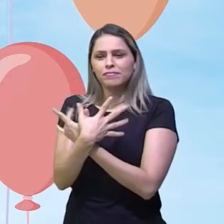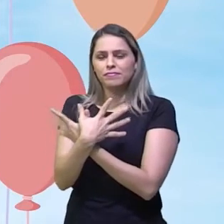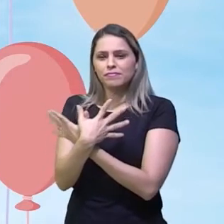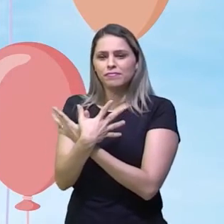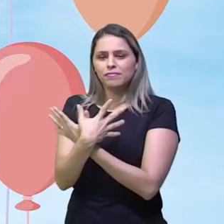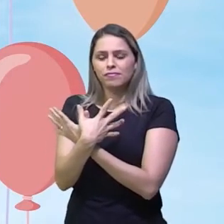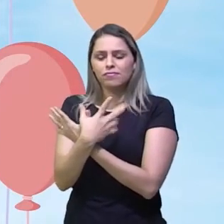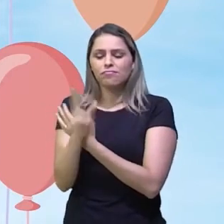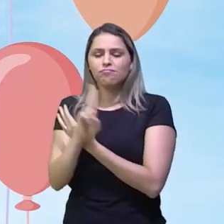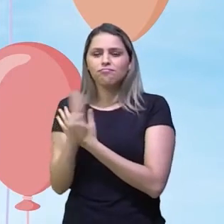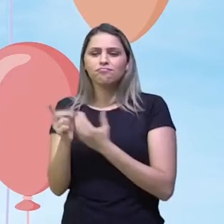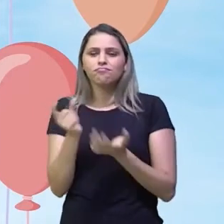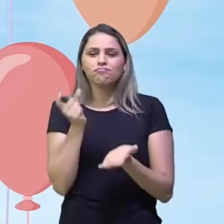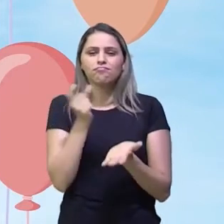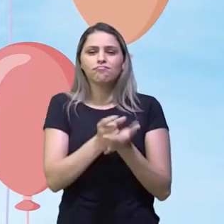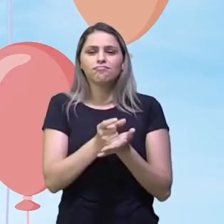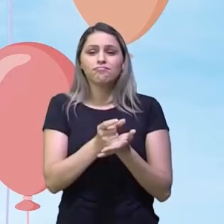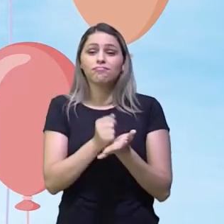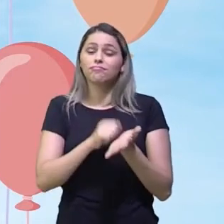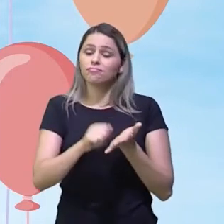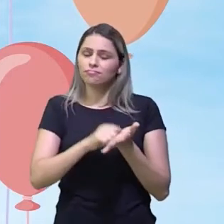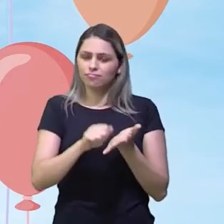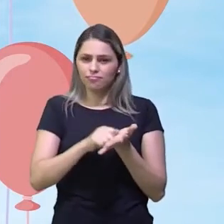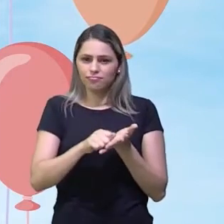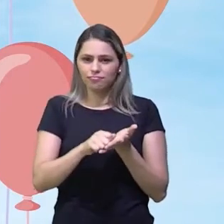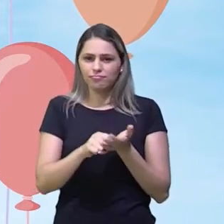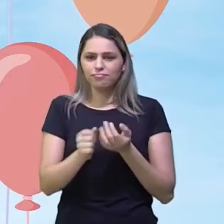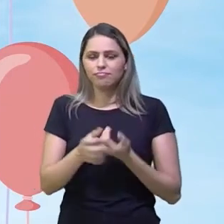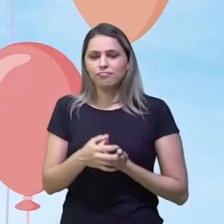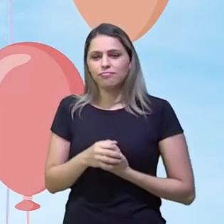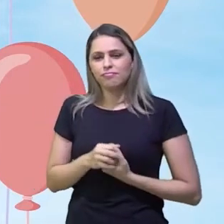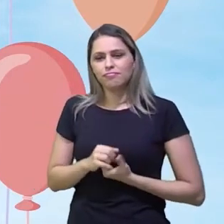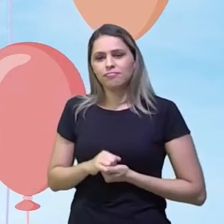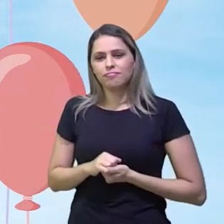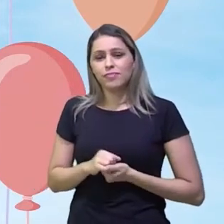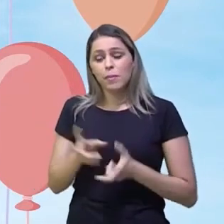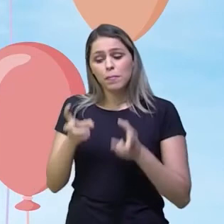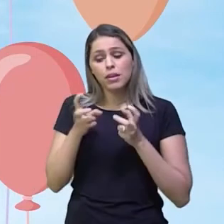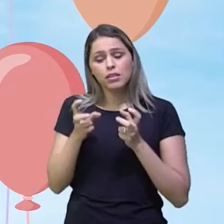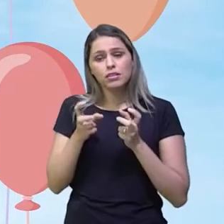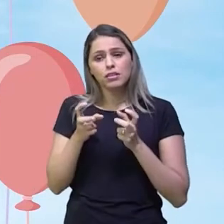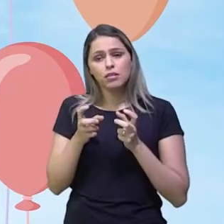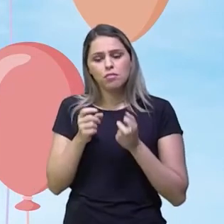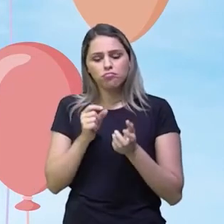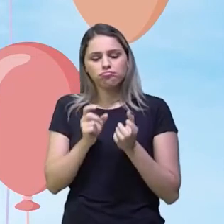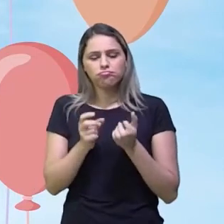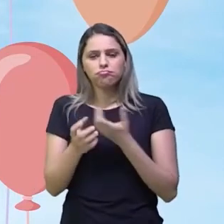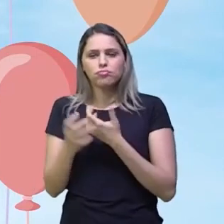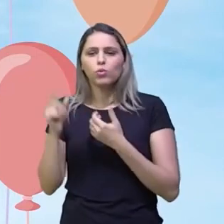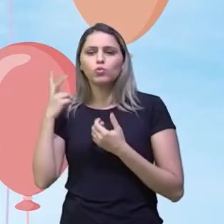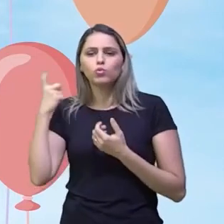Borboleta. Borboleta. Escrevam aí. Observem bem o som.